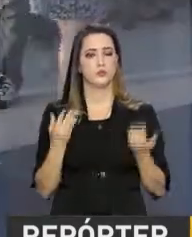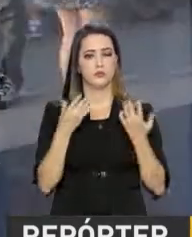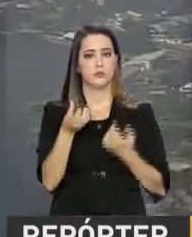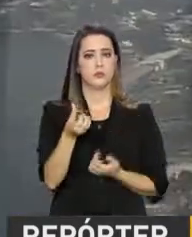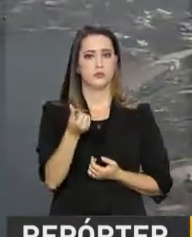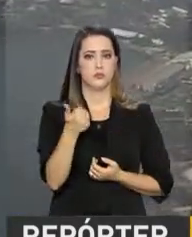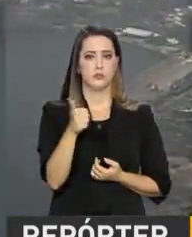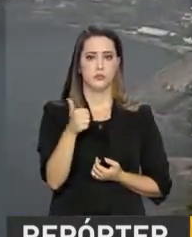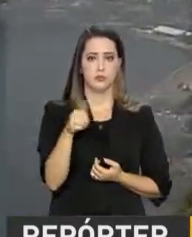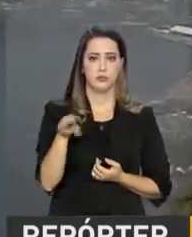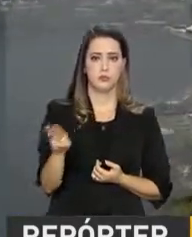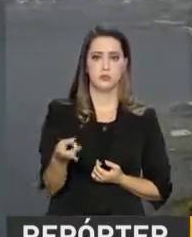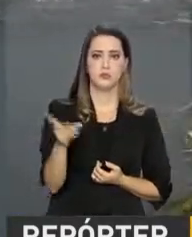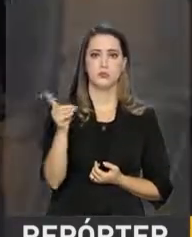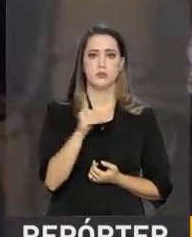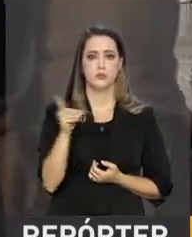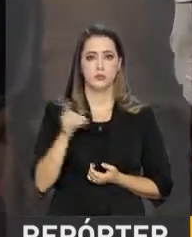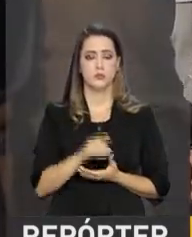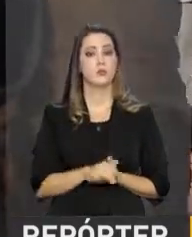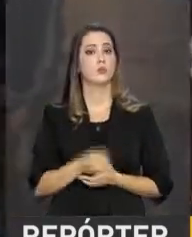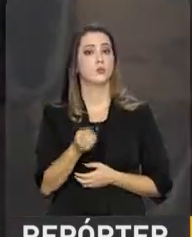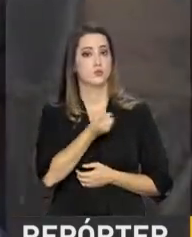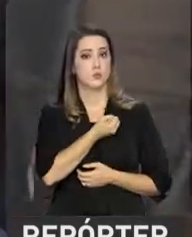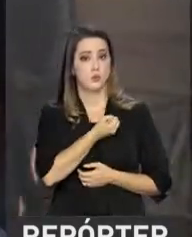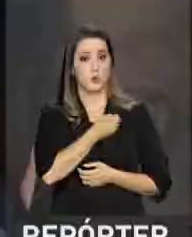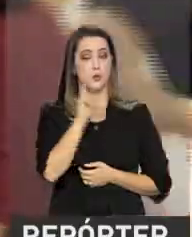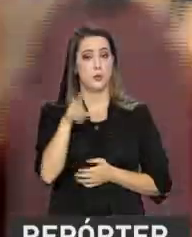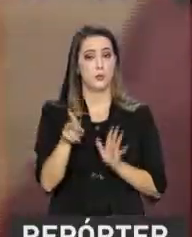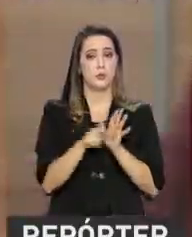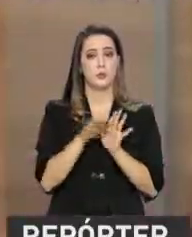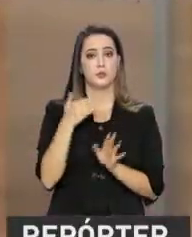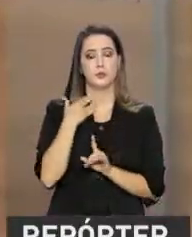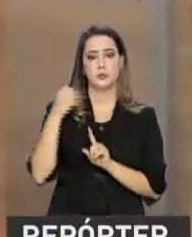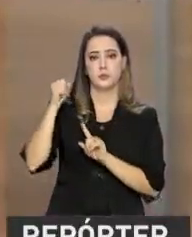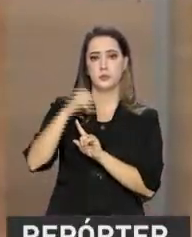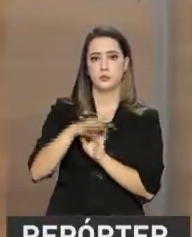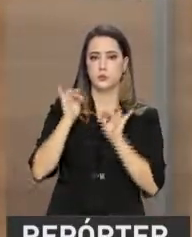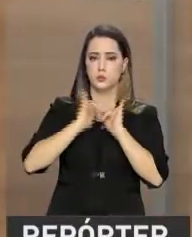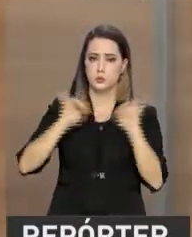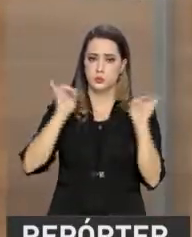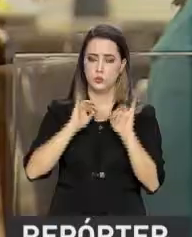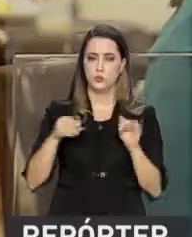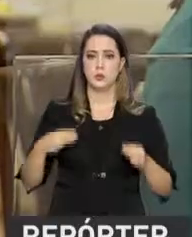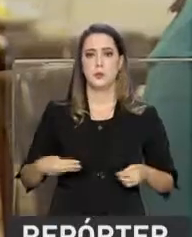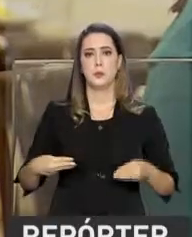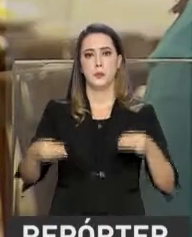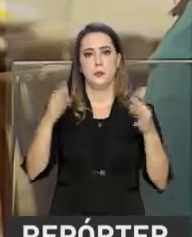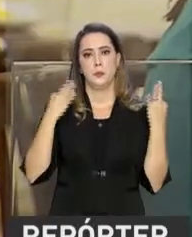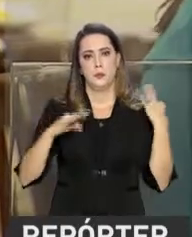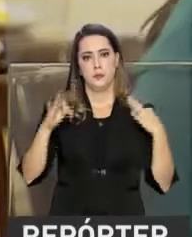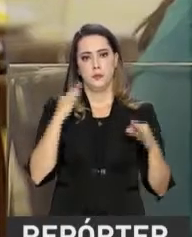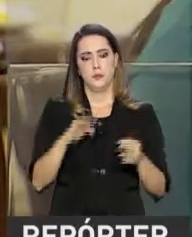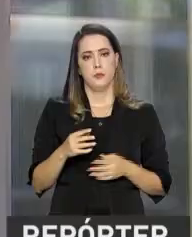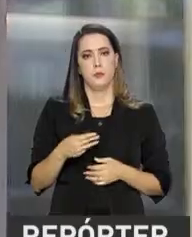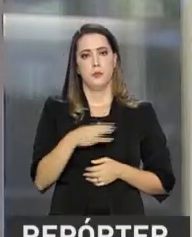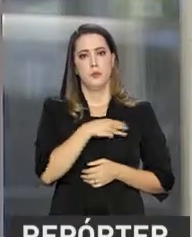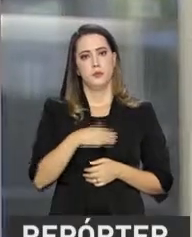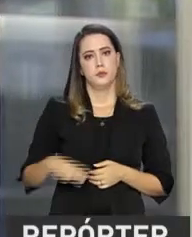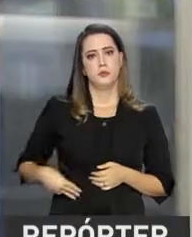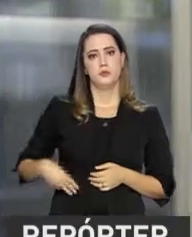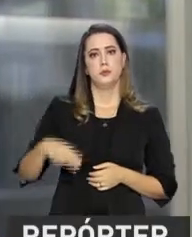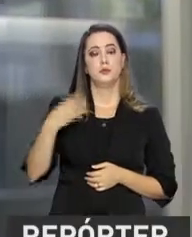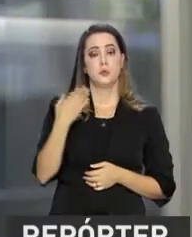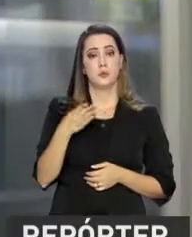gastaram US$611 milhões. Os dados são do Banco Central e foram divulgados pelo Ministério do Turismo. Para o ministro